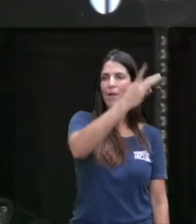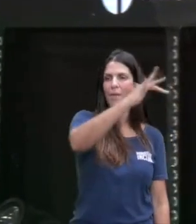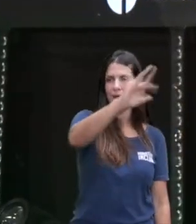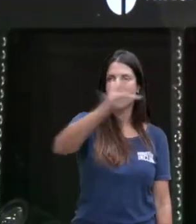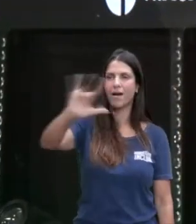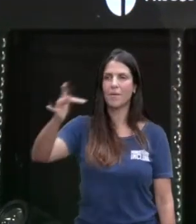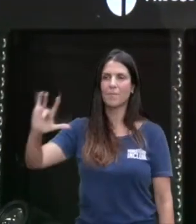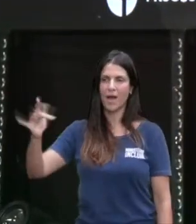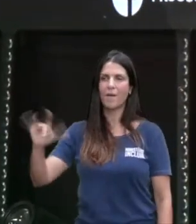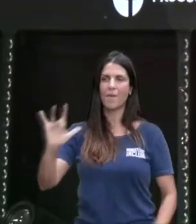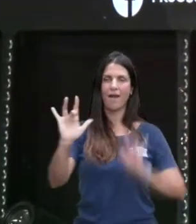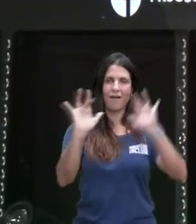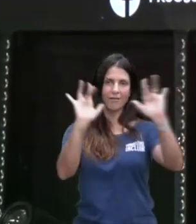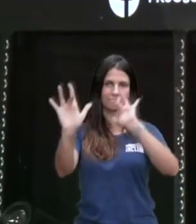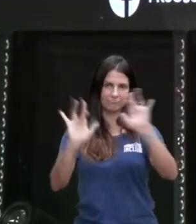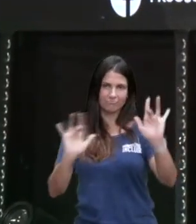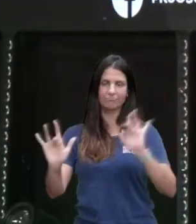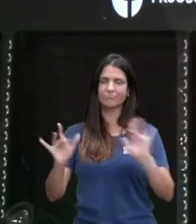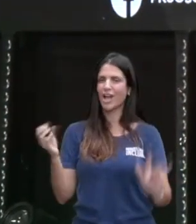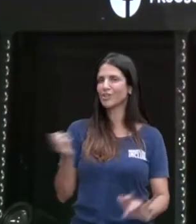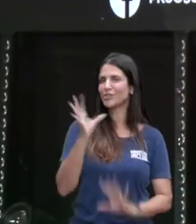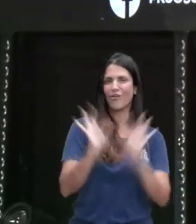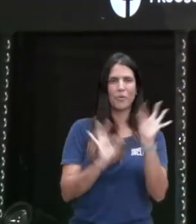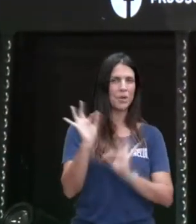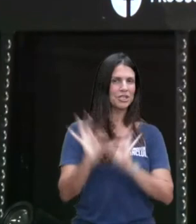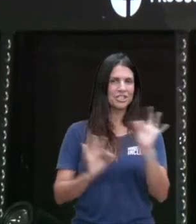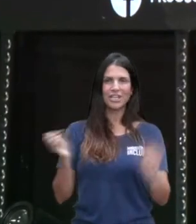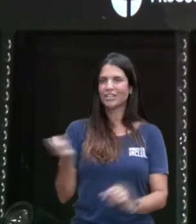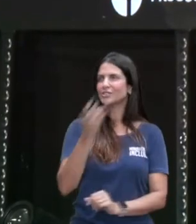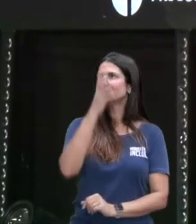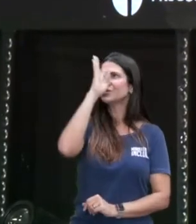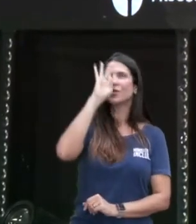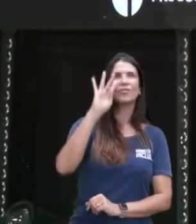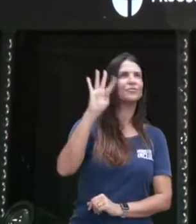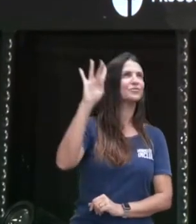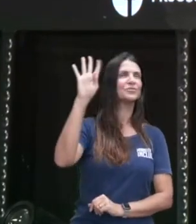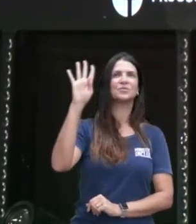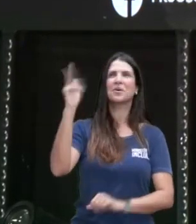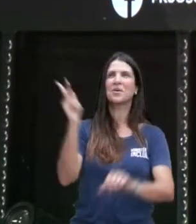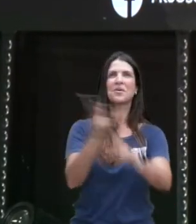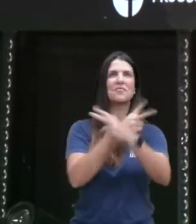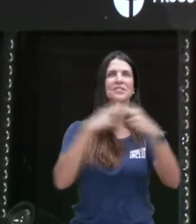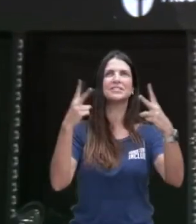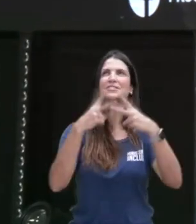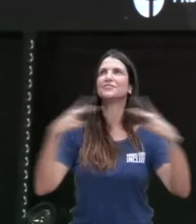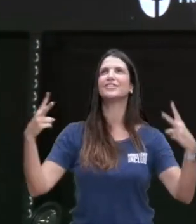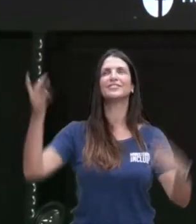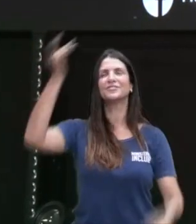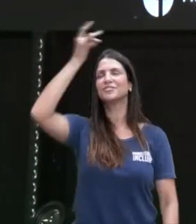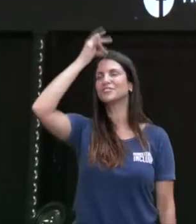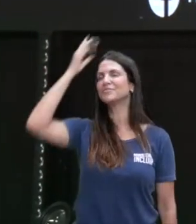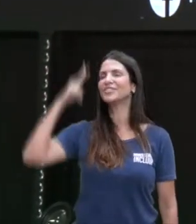te leva para uma nova direção um novo projeto novo sonho a única coisa que a gente sabe é que se o vento do espírito a